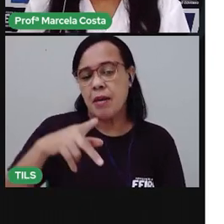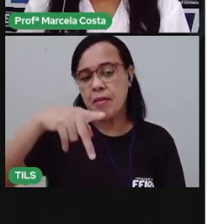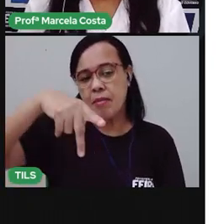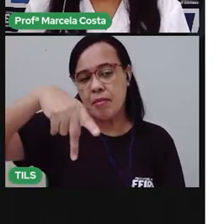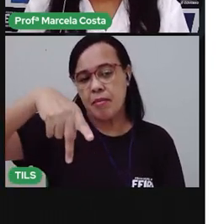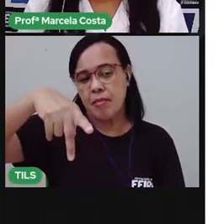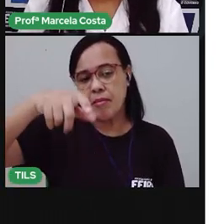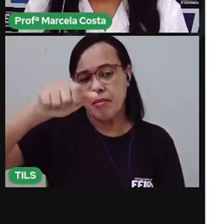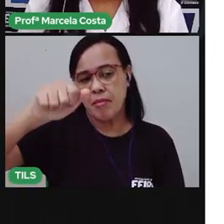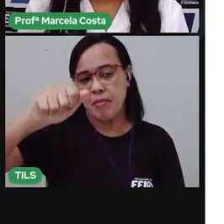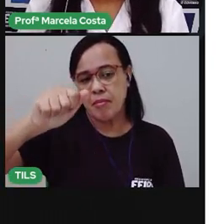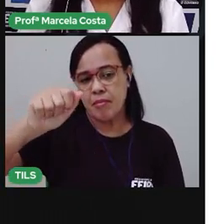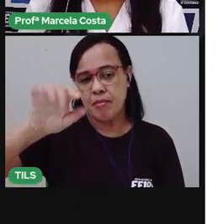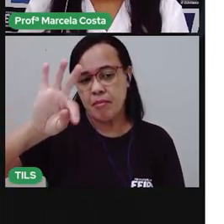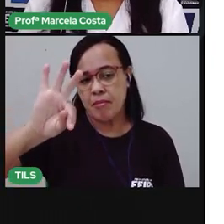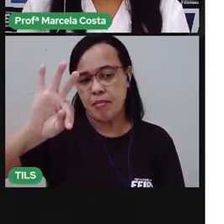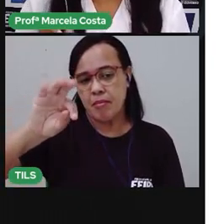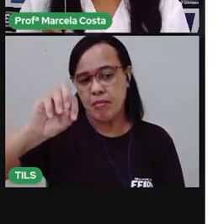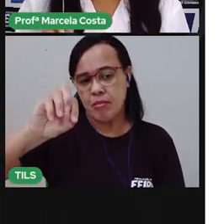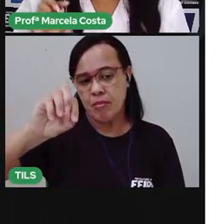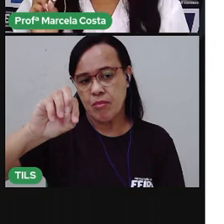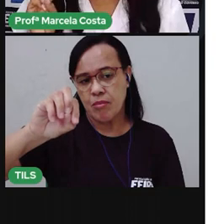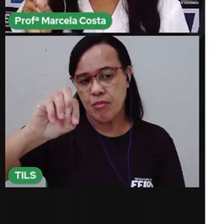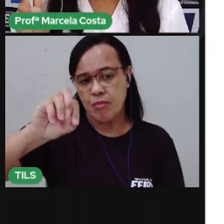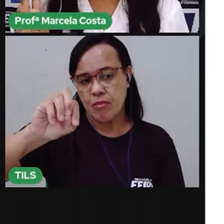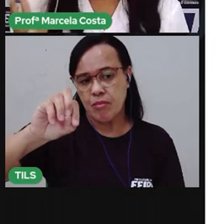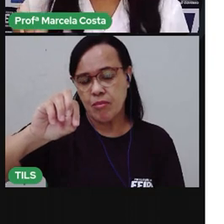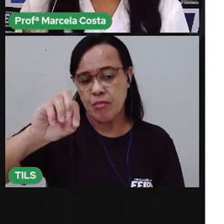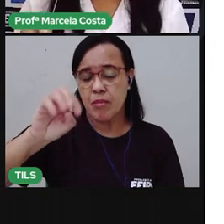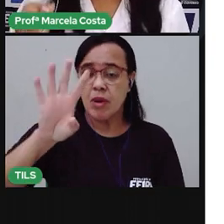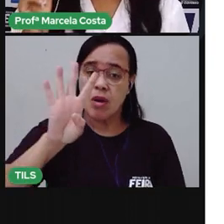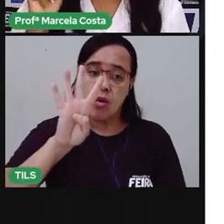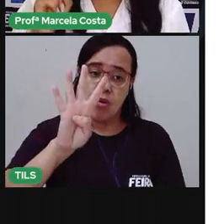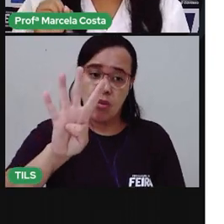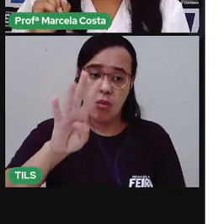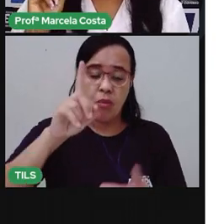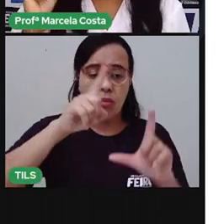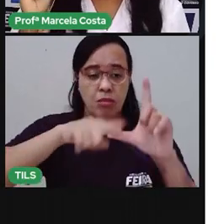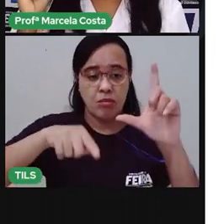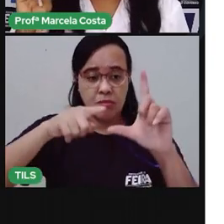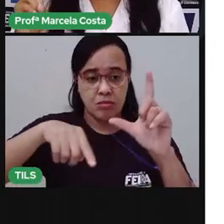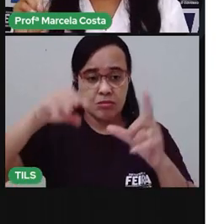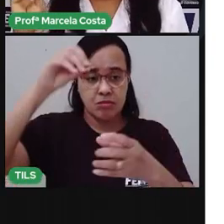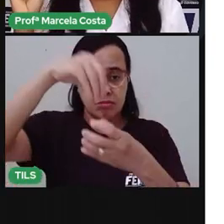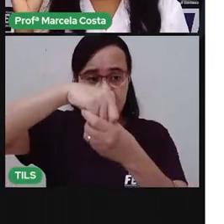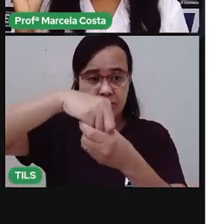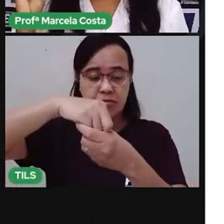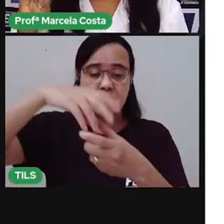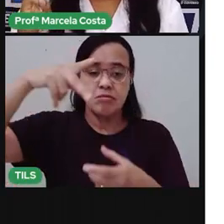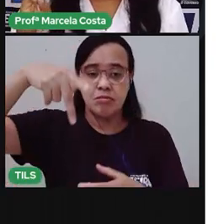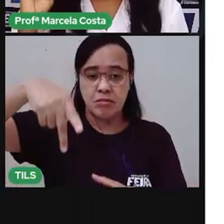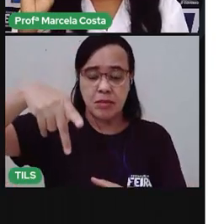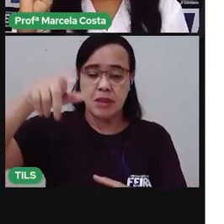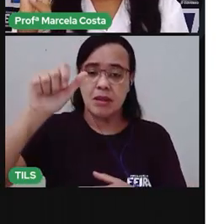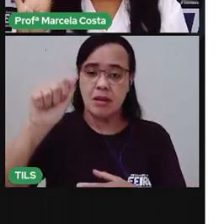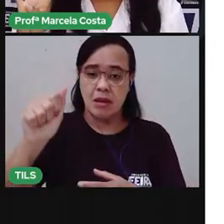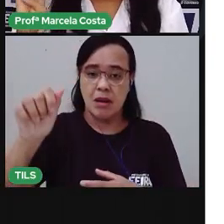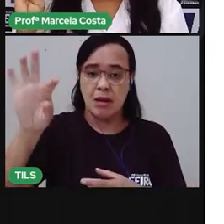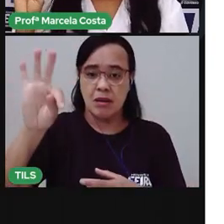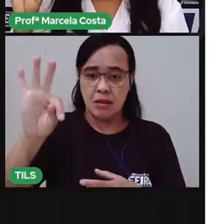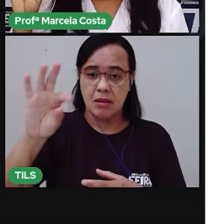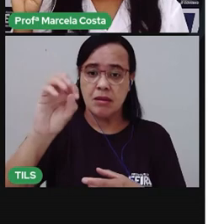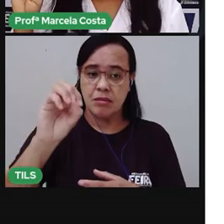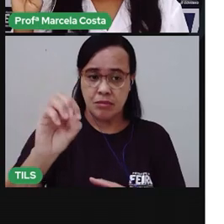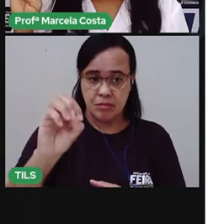Olha a palavra parto tem quatro letras aos e a te